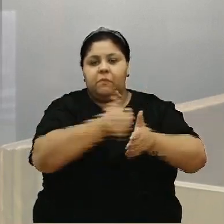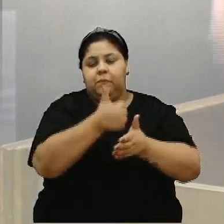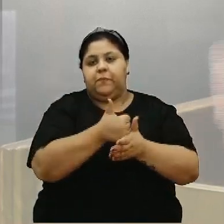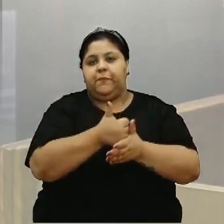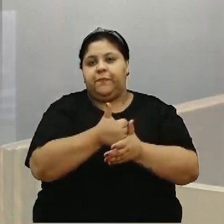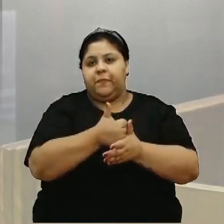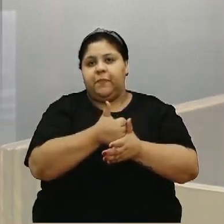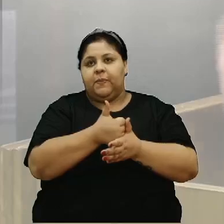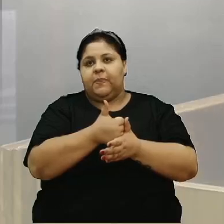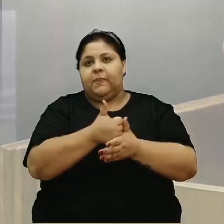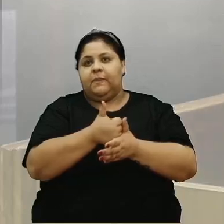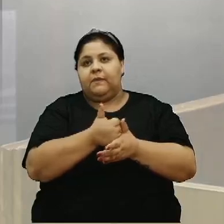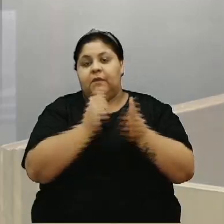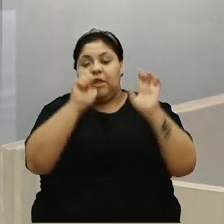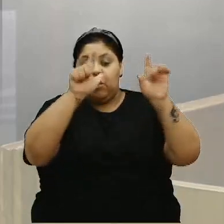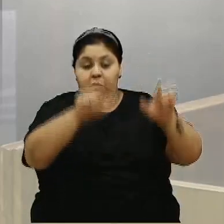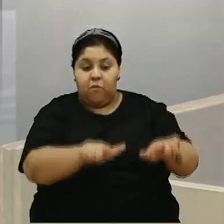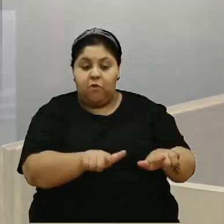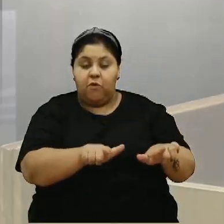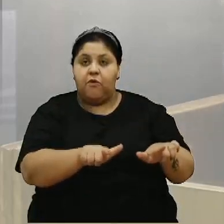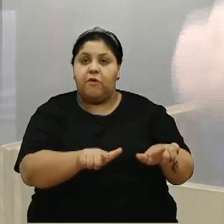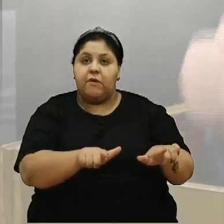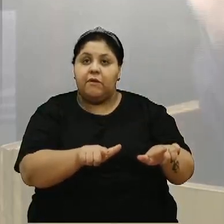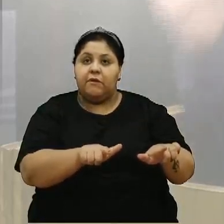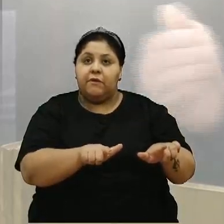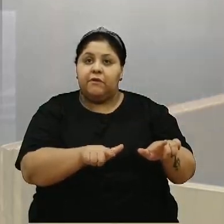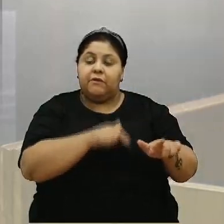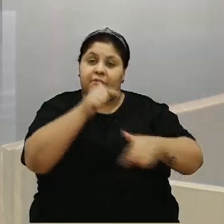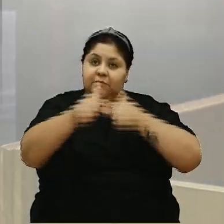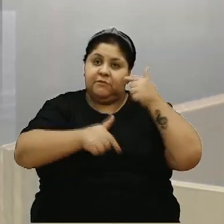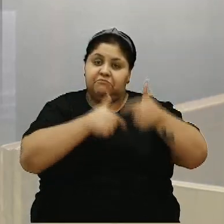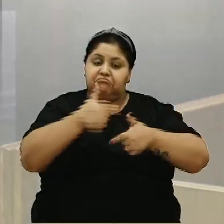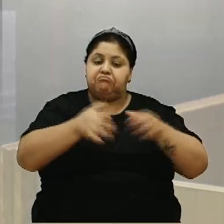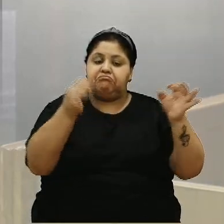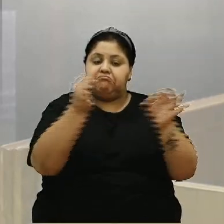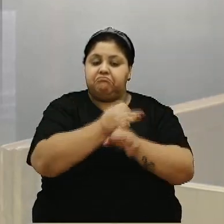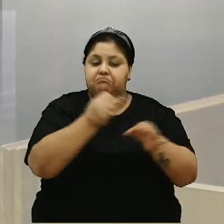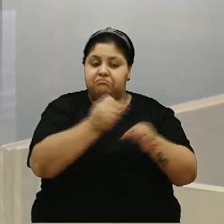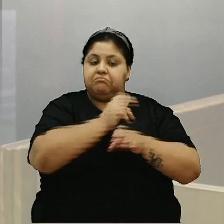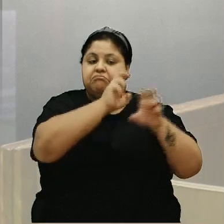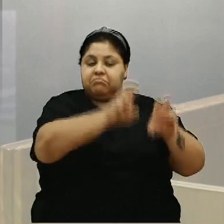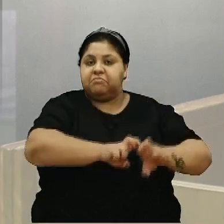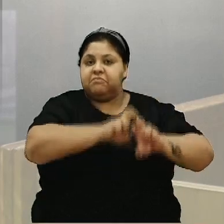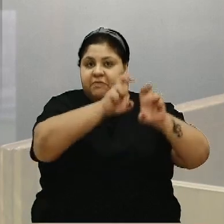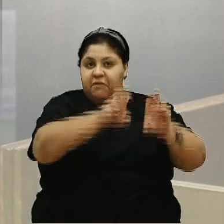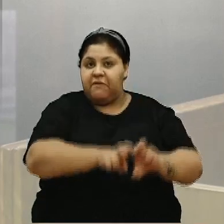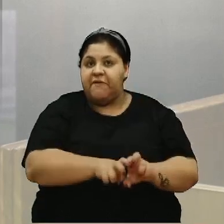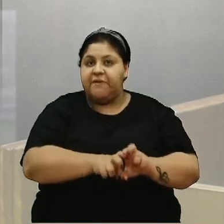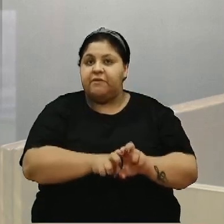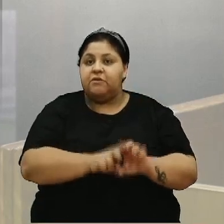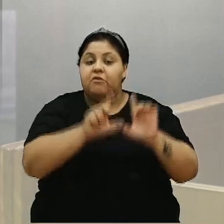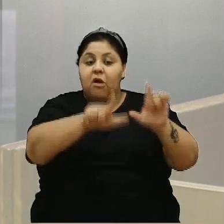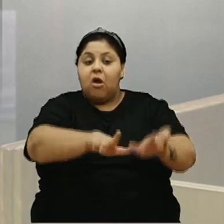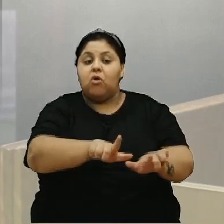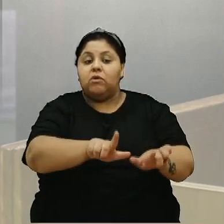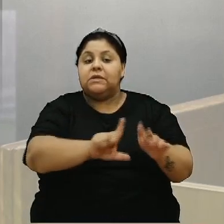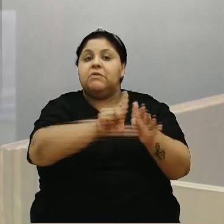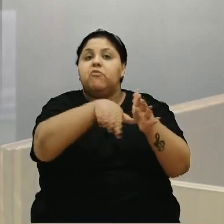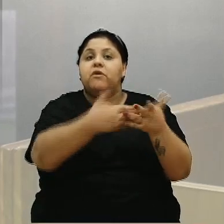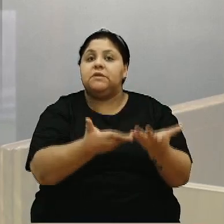estão instalados nesses locais, e que estão prestando esse serviço maravilhoso para o agricultor, vão aonde depois?